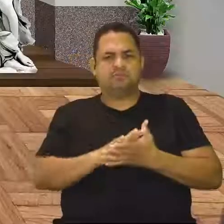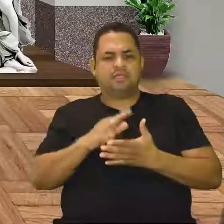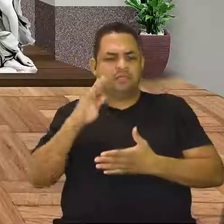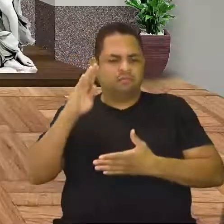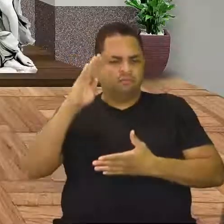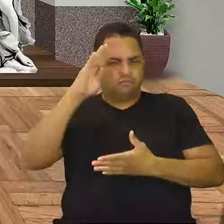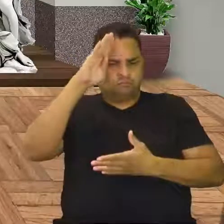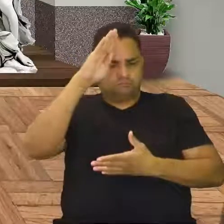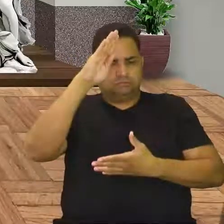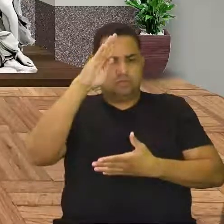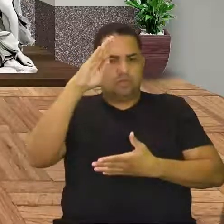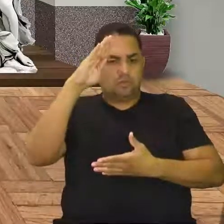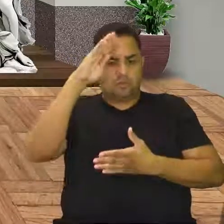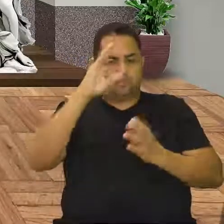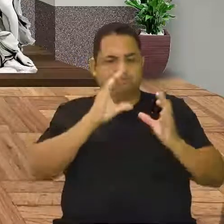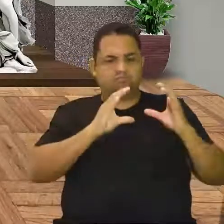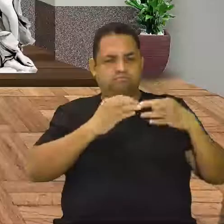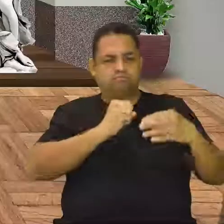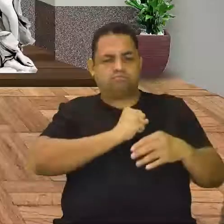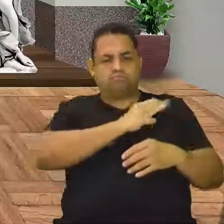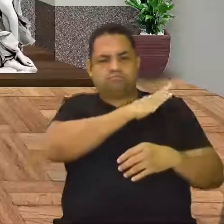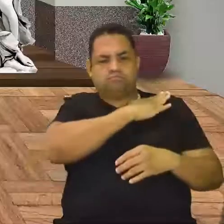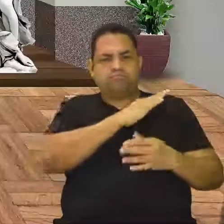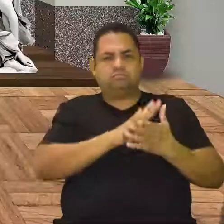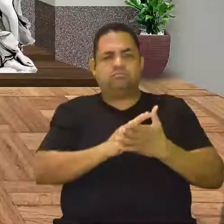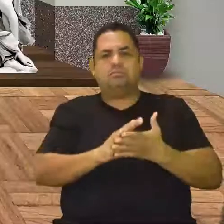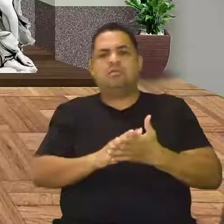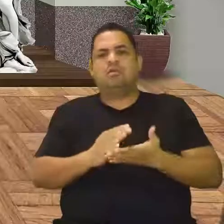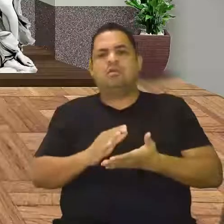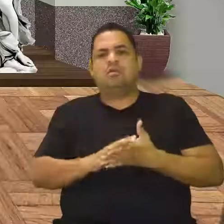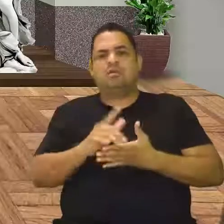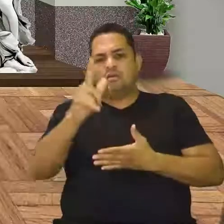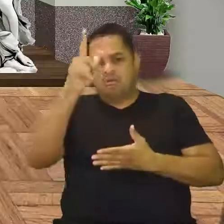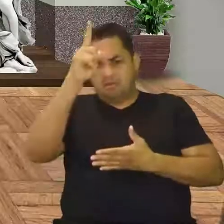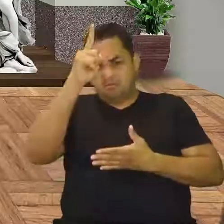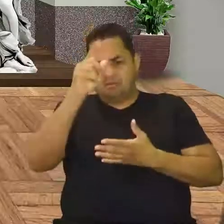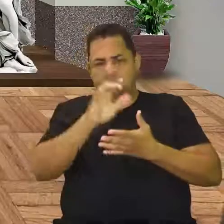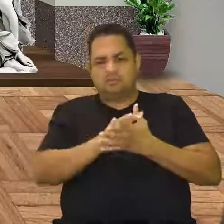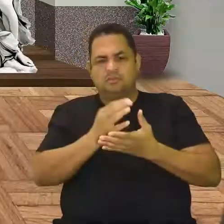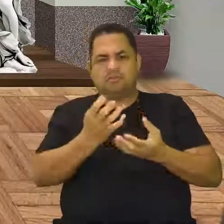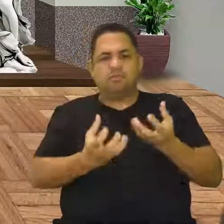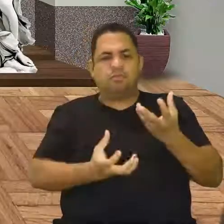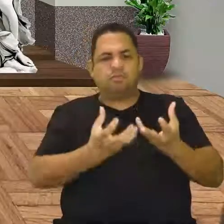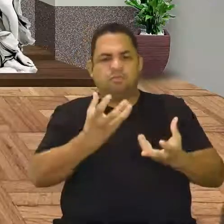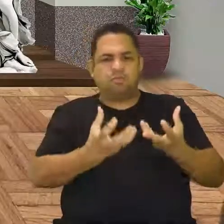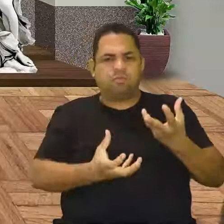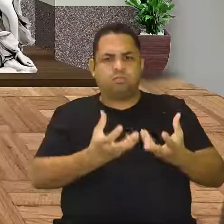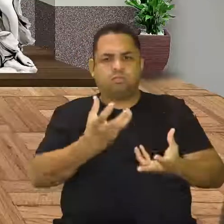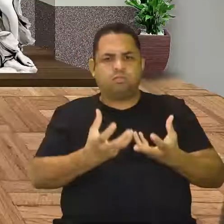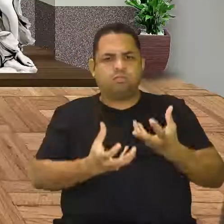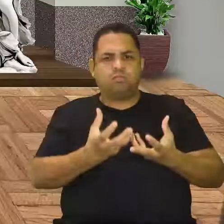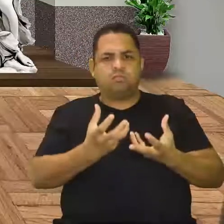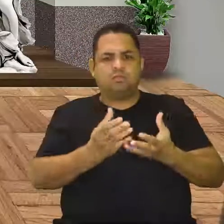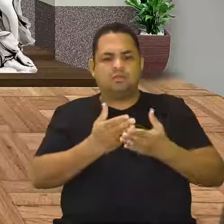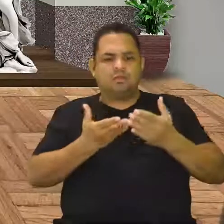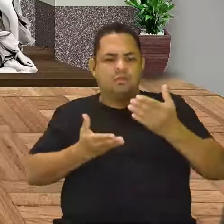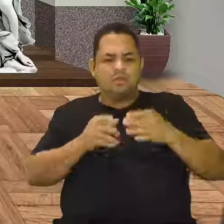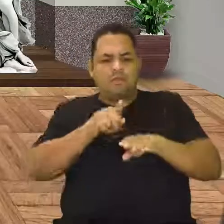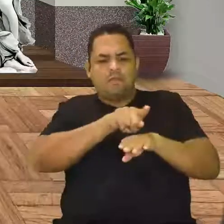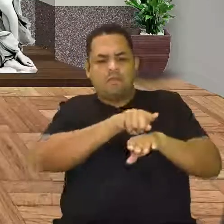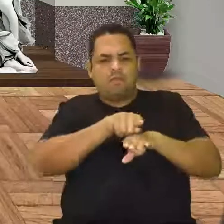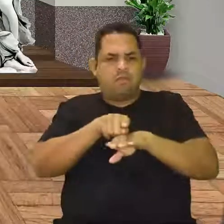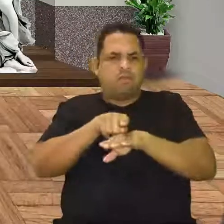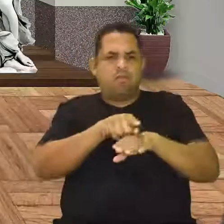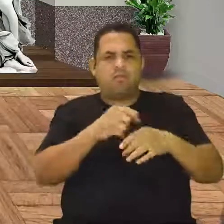o exército alemão os alemães tocavam fogo de um baixo do tanque